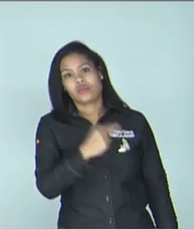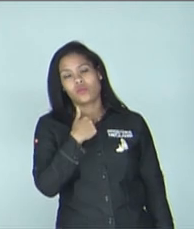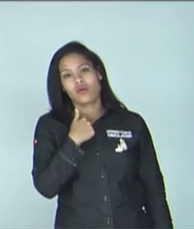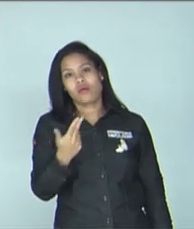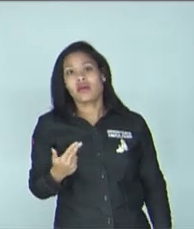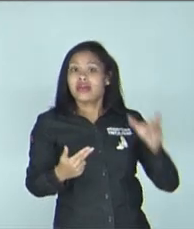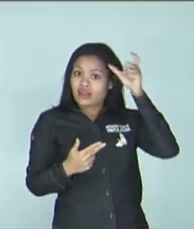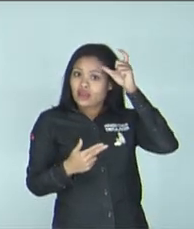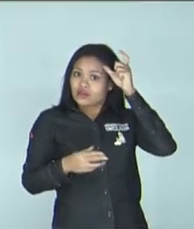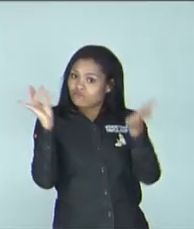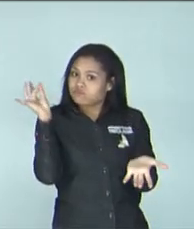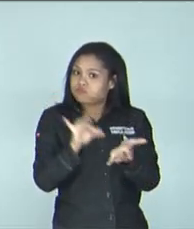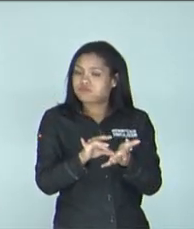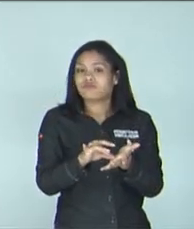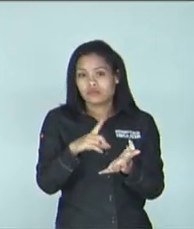existe